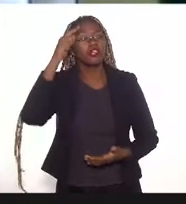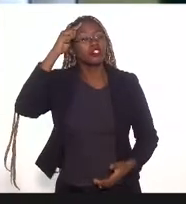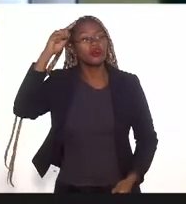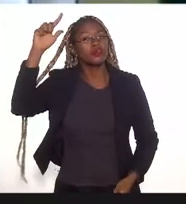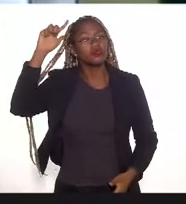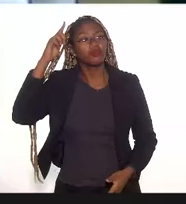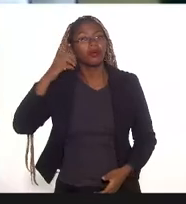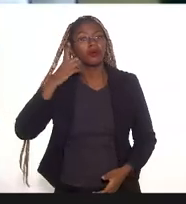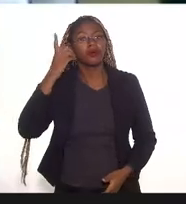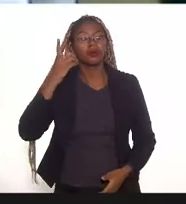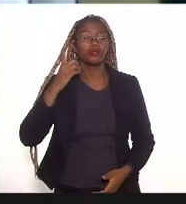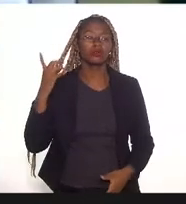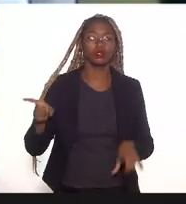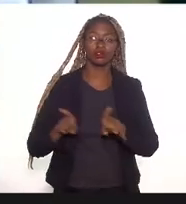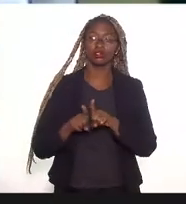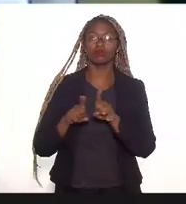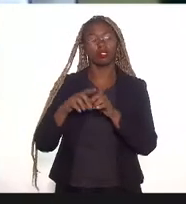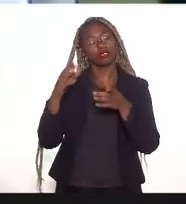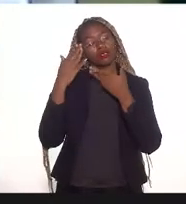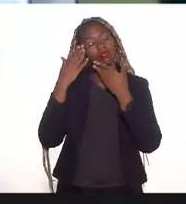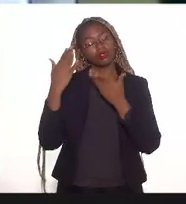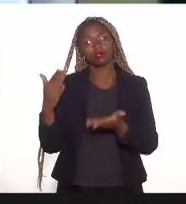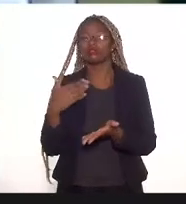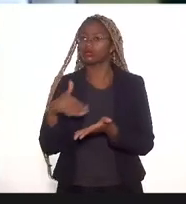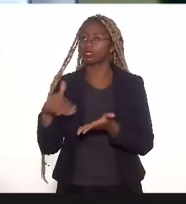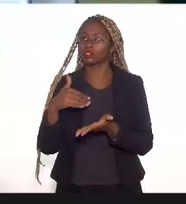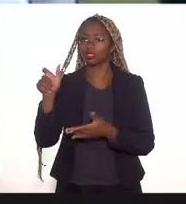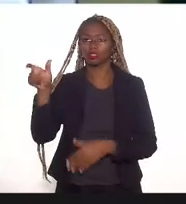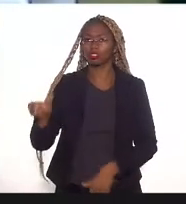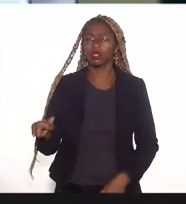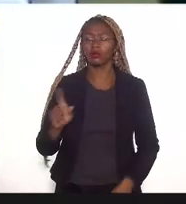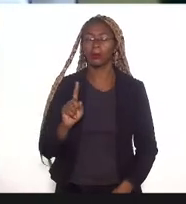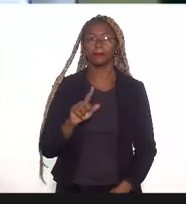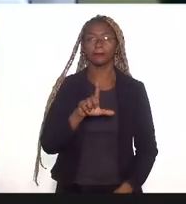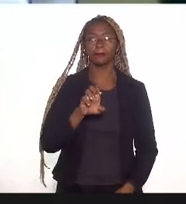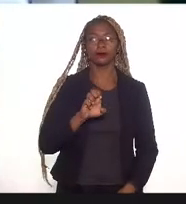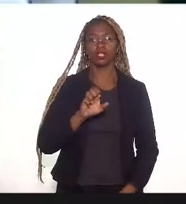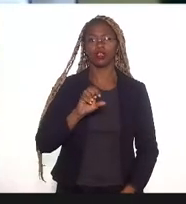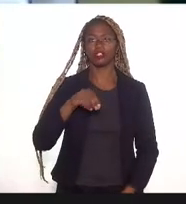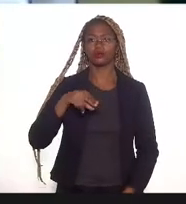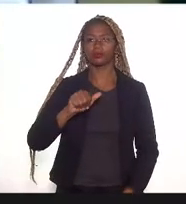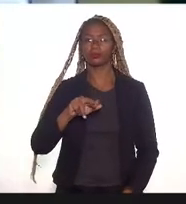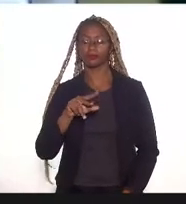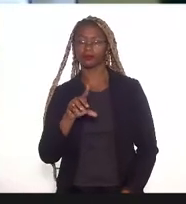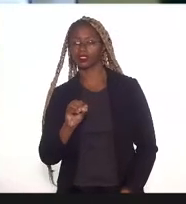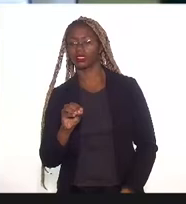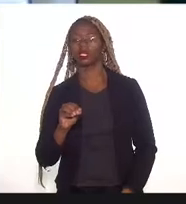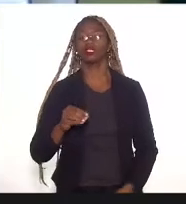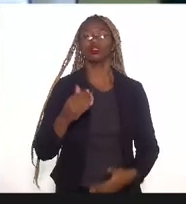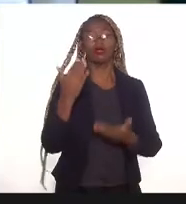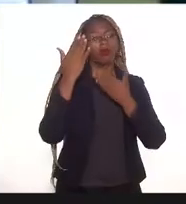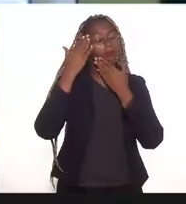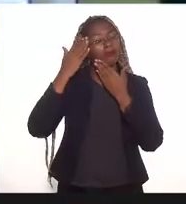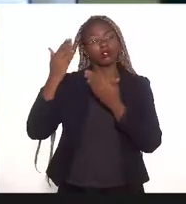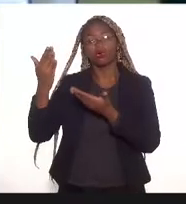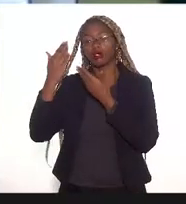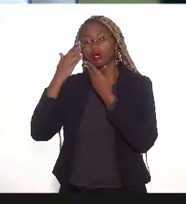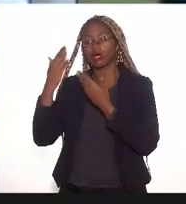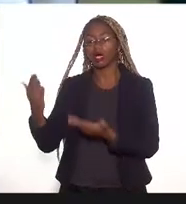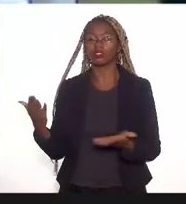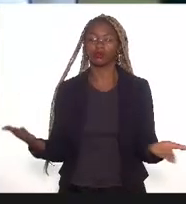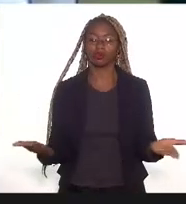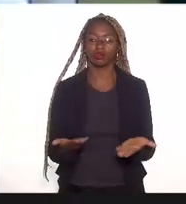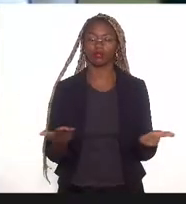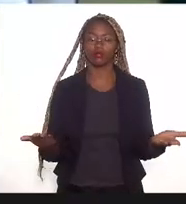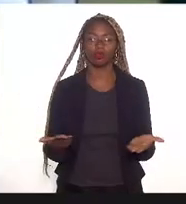também ao secretário Leonardo Soares e ao presidente dessa CODIM, Júlio César, pela oportunidade e a confiança que depositaram